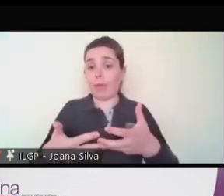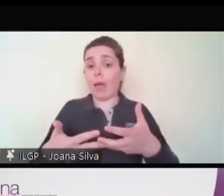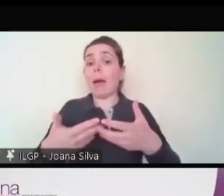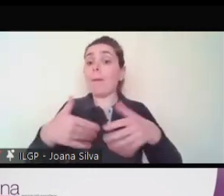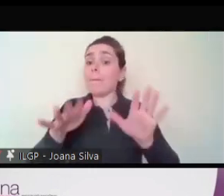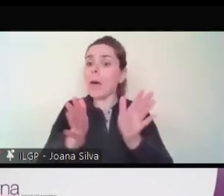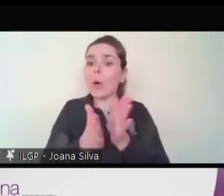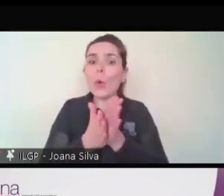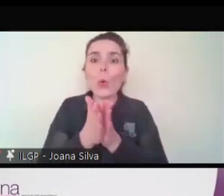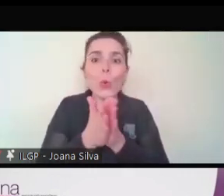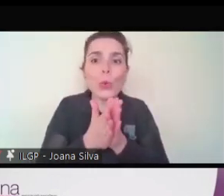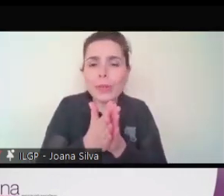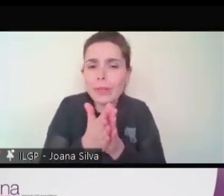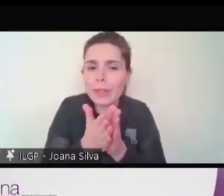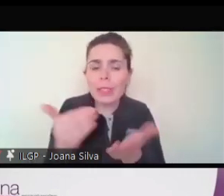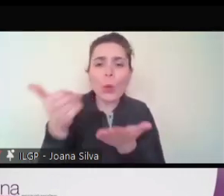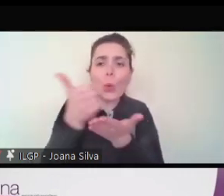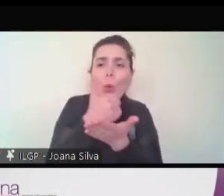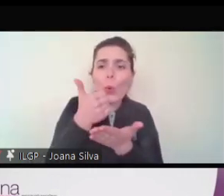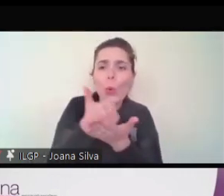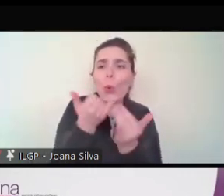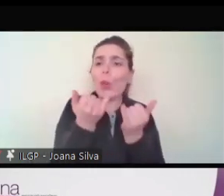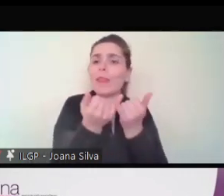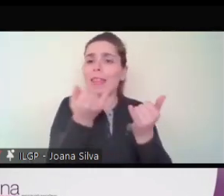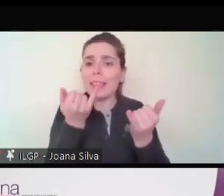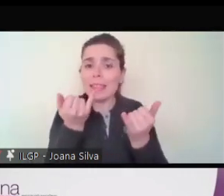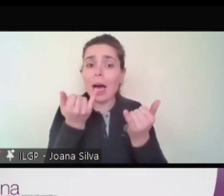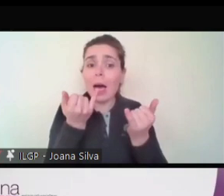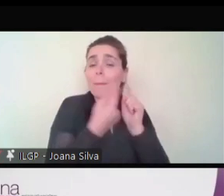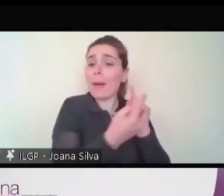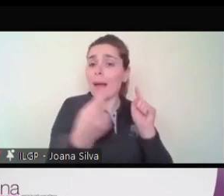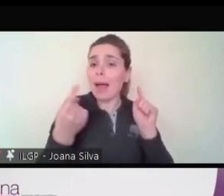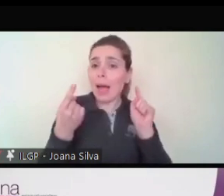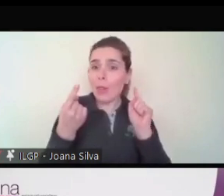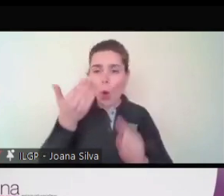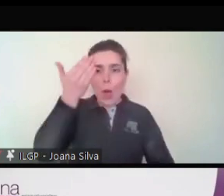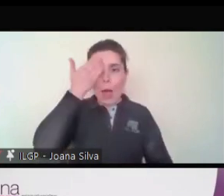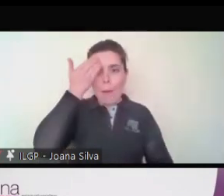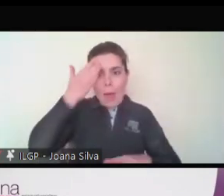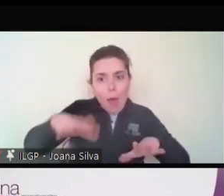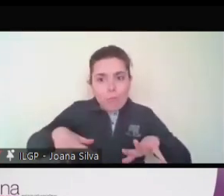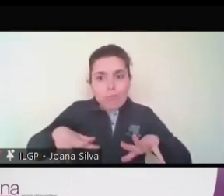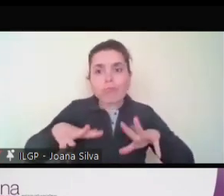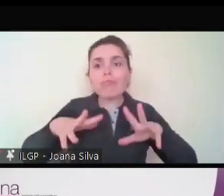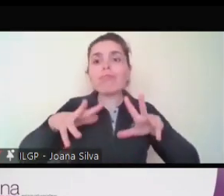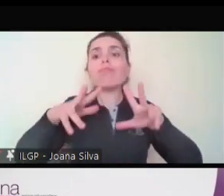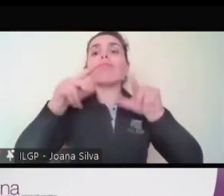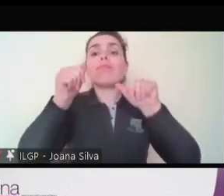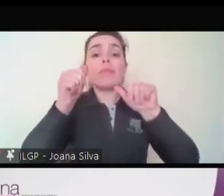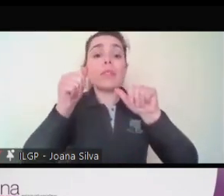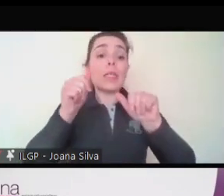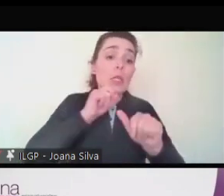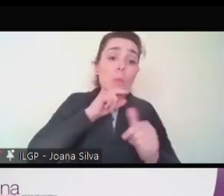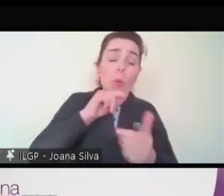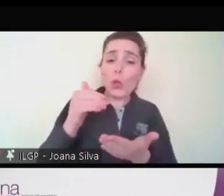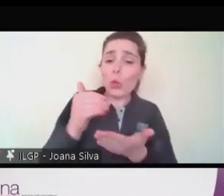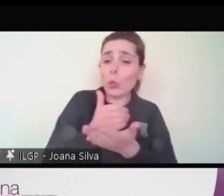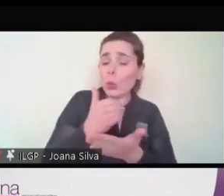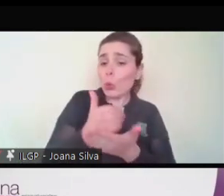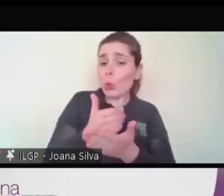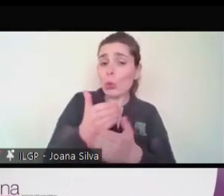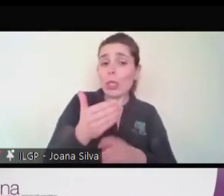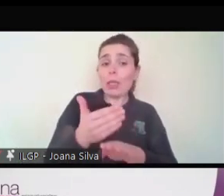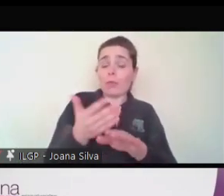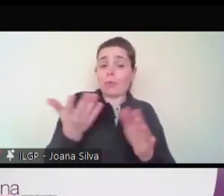usar mais o recurso digital, até para nos capacitarmos no digital, o que é uma coisa extraordinária. Podemos talvez recorrer a cursos, como há pouco o Miguel dizia, do